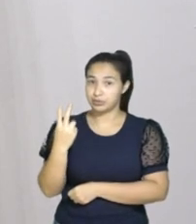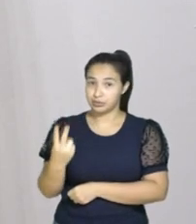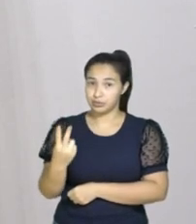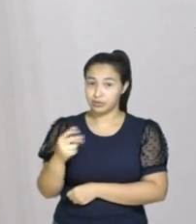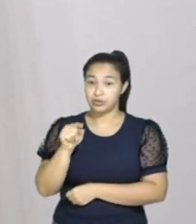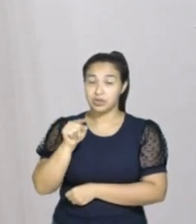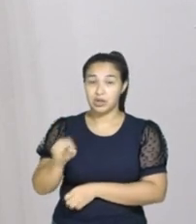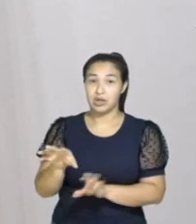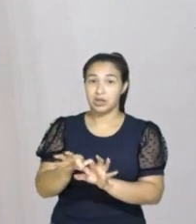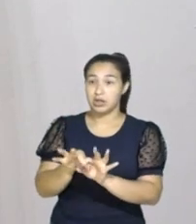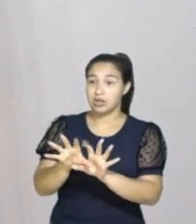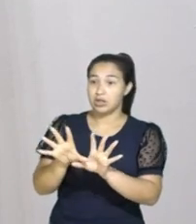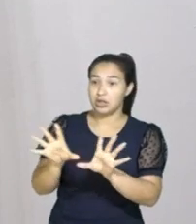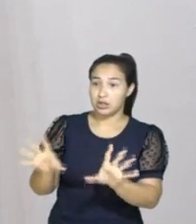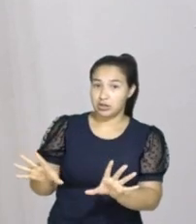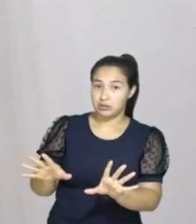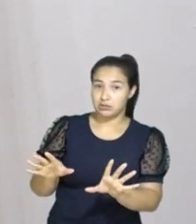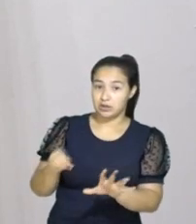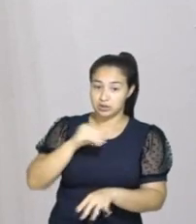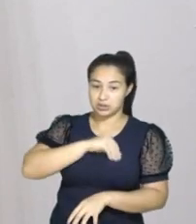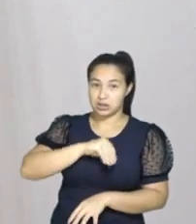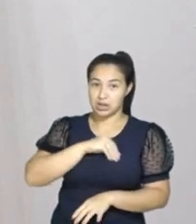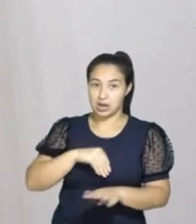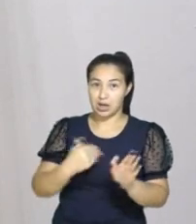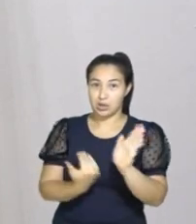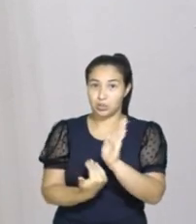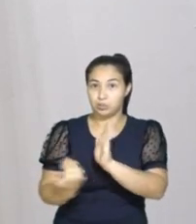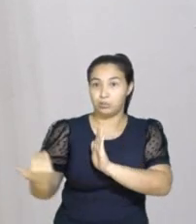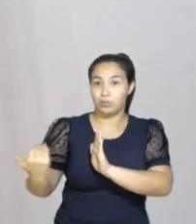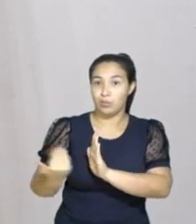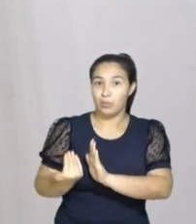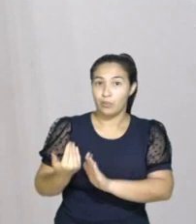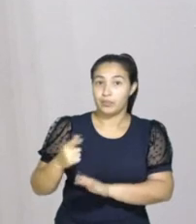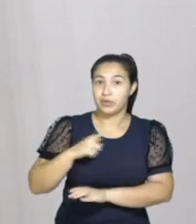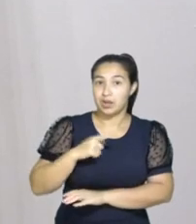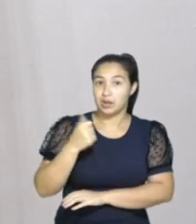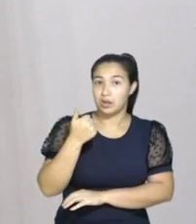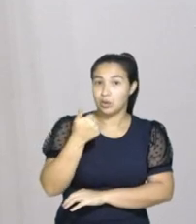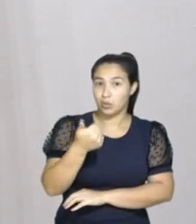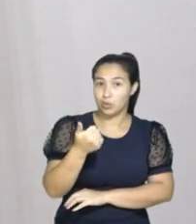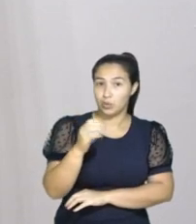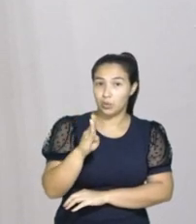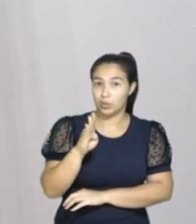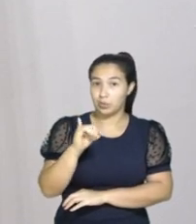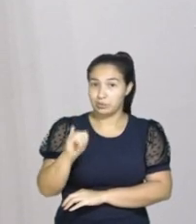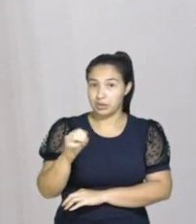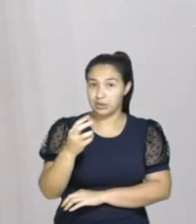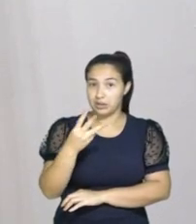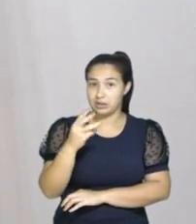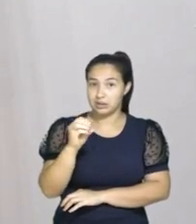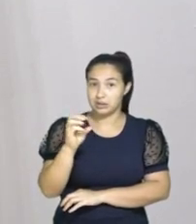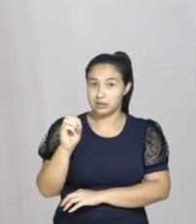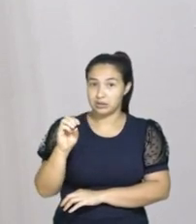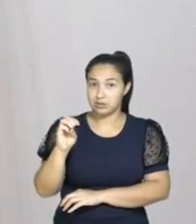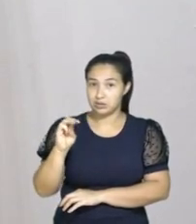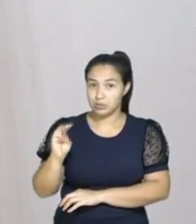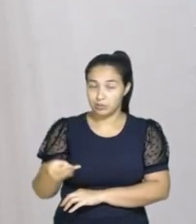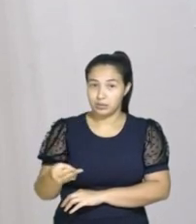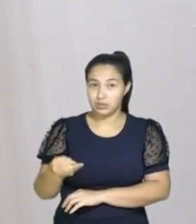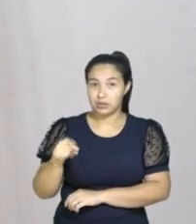para quem ganha bem consumiu um bilhão e 300 milhões da folha e a assembleia